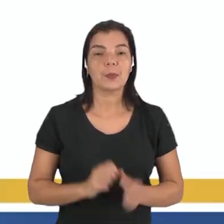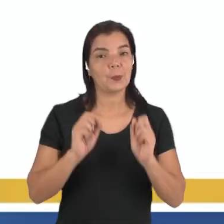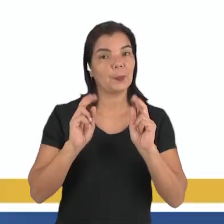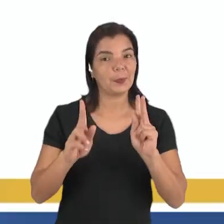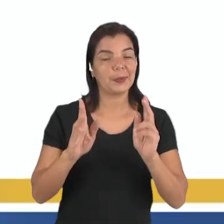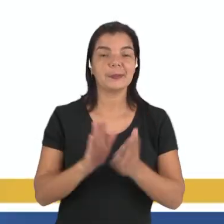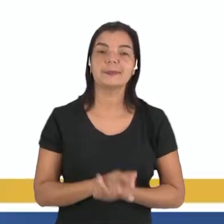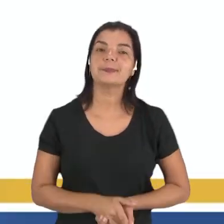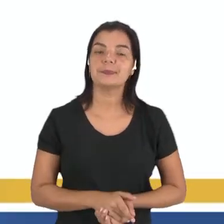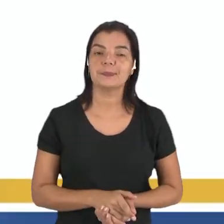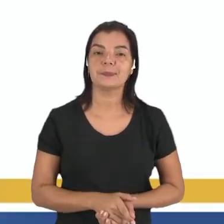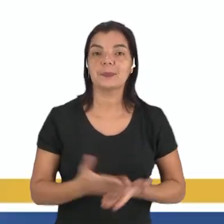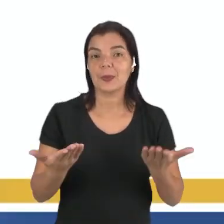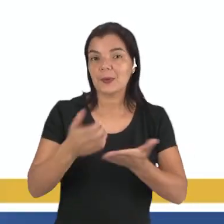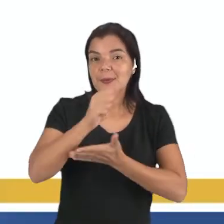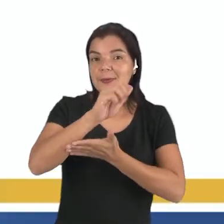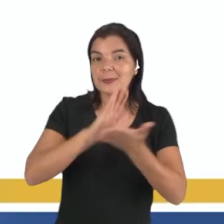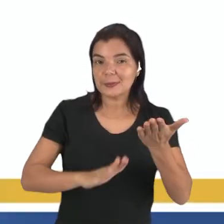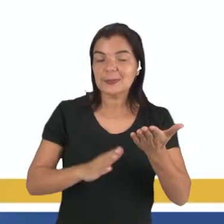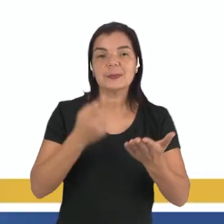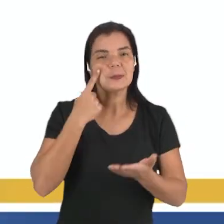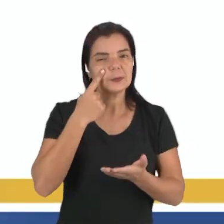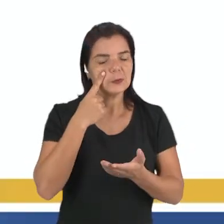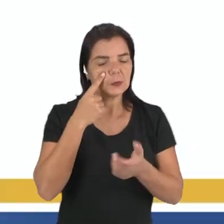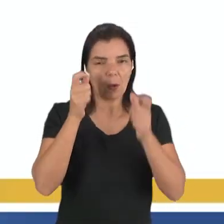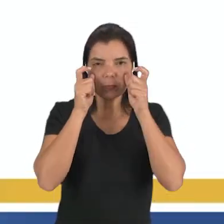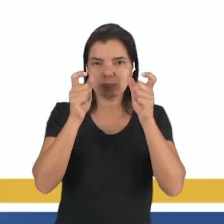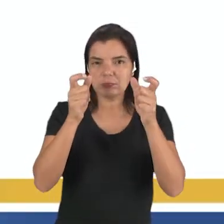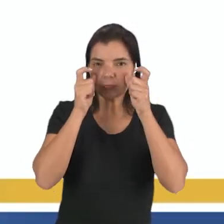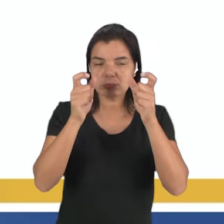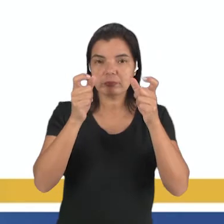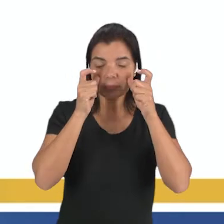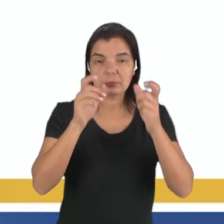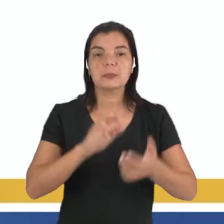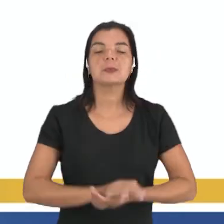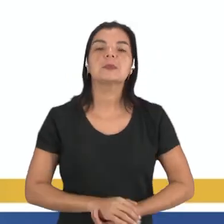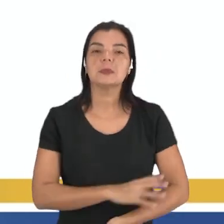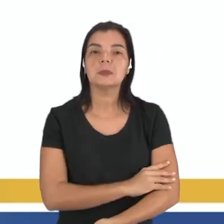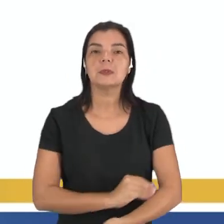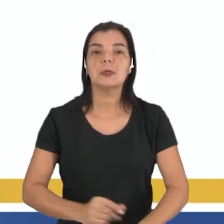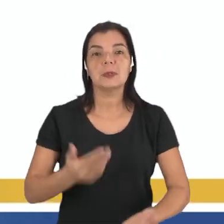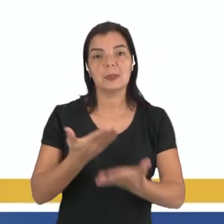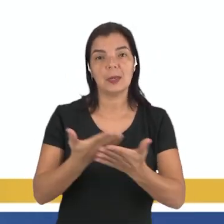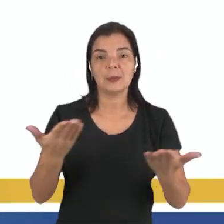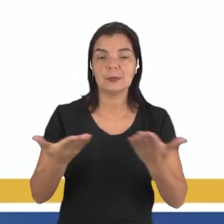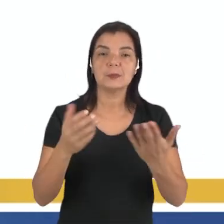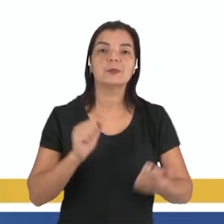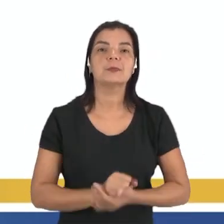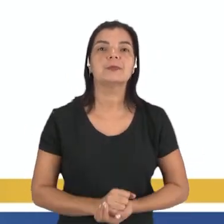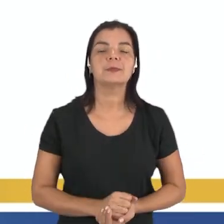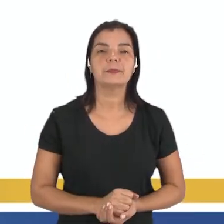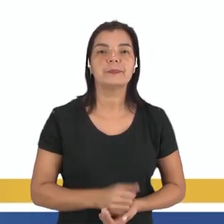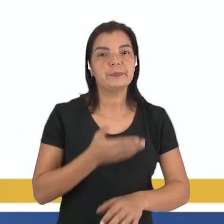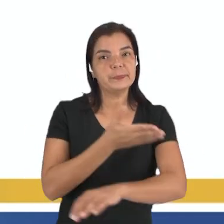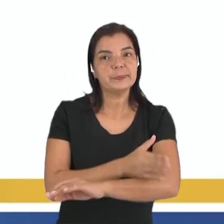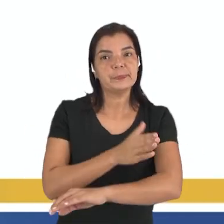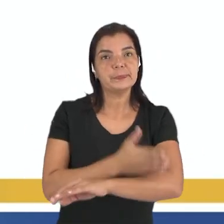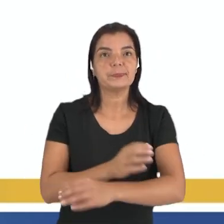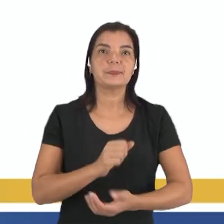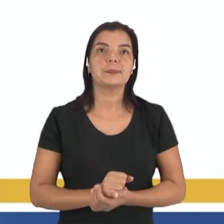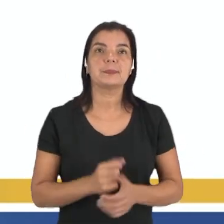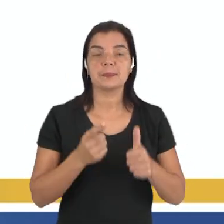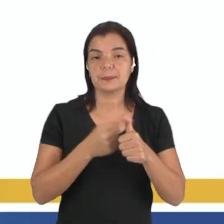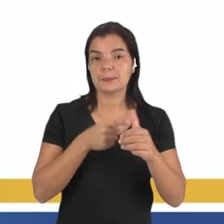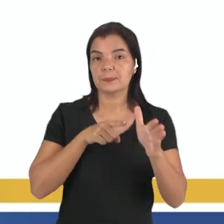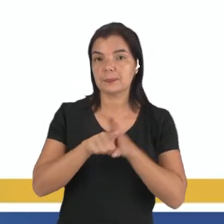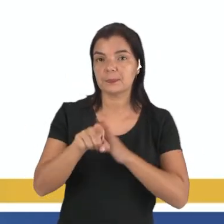Ok, it's activity time. Vamos ver se vocês estão prestando aí bastante atenção à nossa aula de hoje, certo? Vamos praticar. Então nós temos